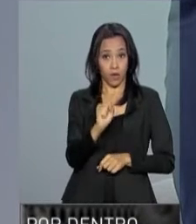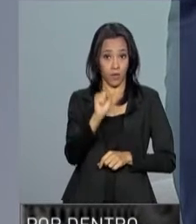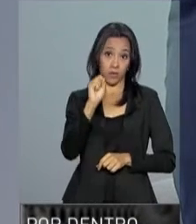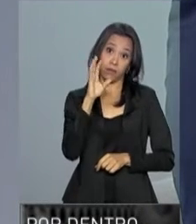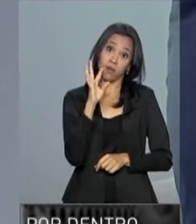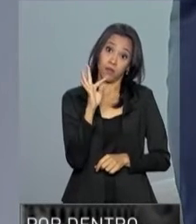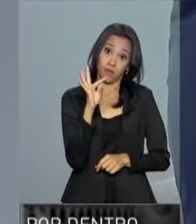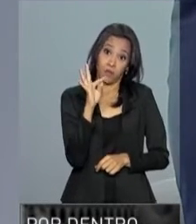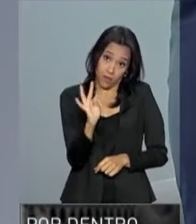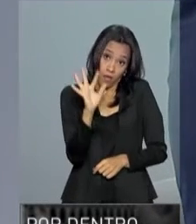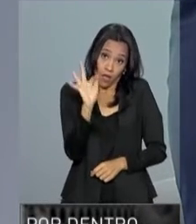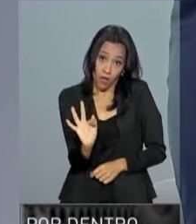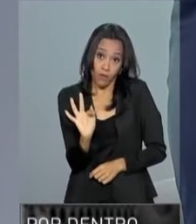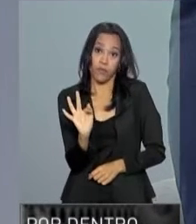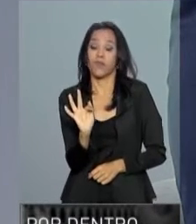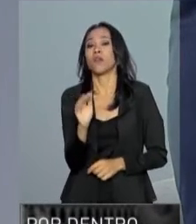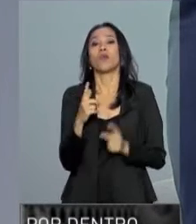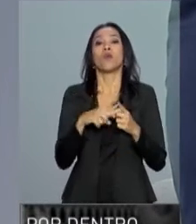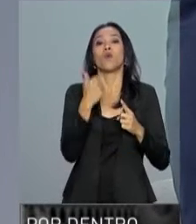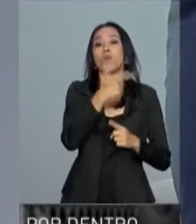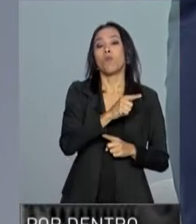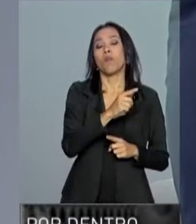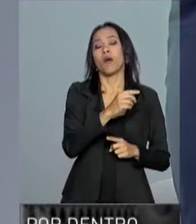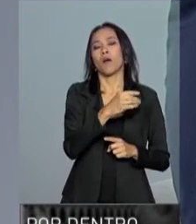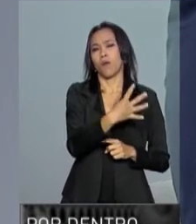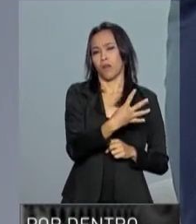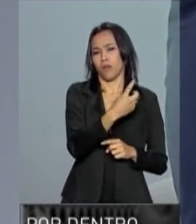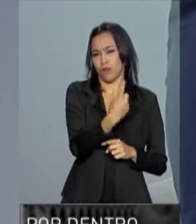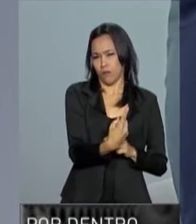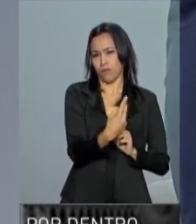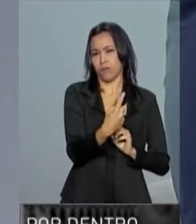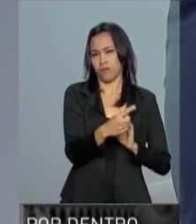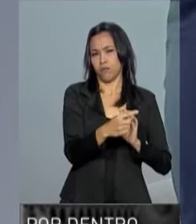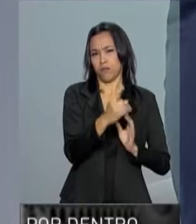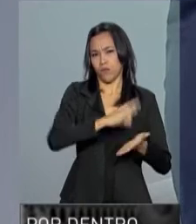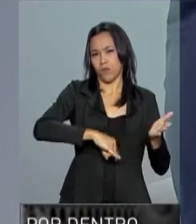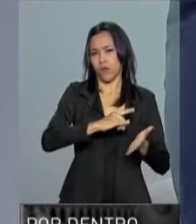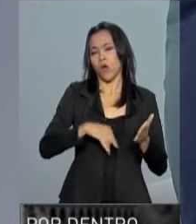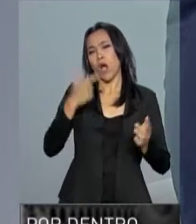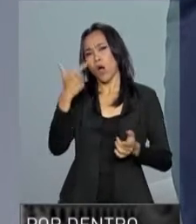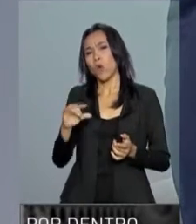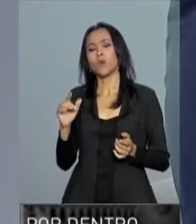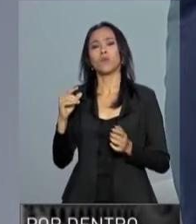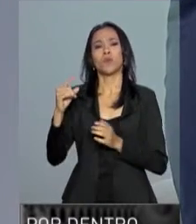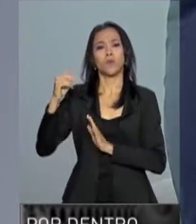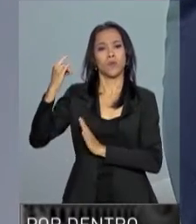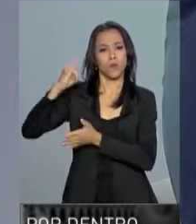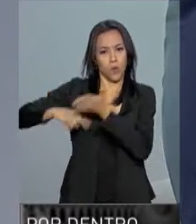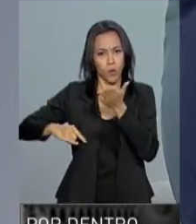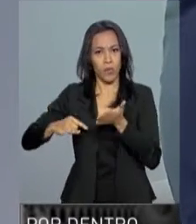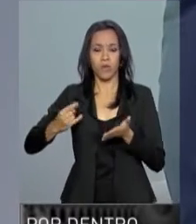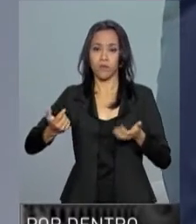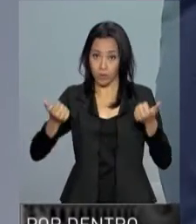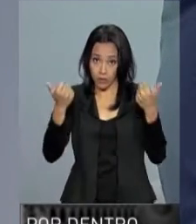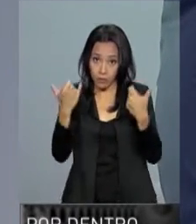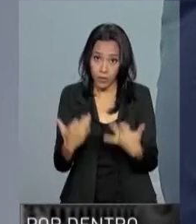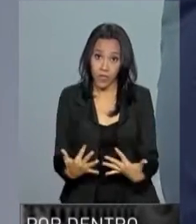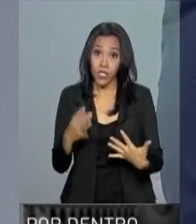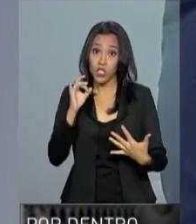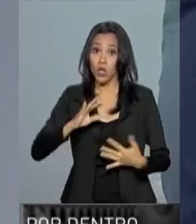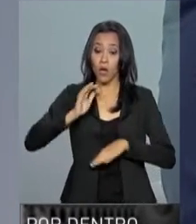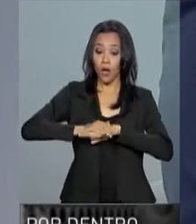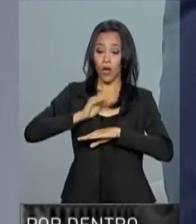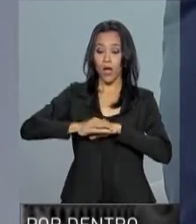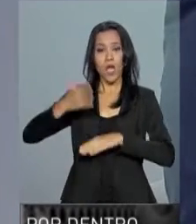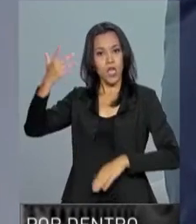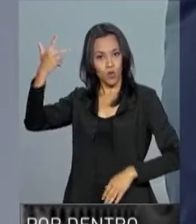nessa linha tampa desse 41 quanto a adpf 186 falando que só ao